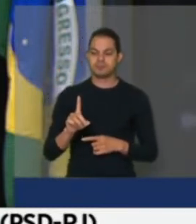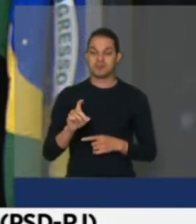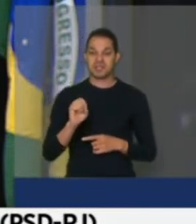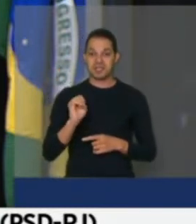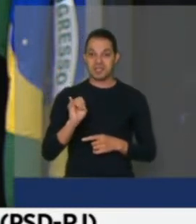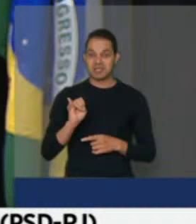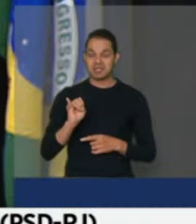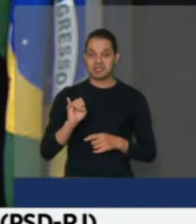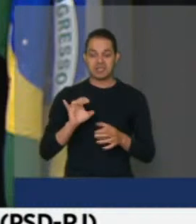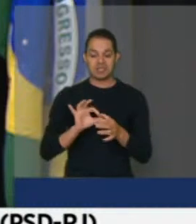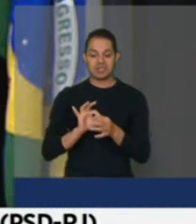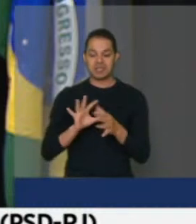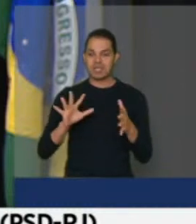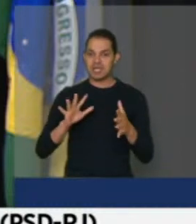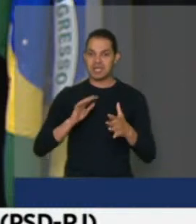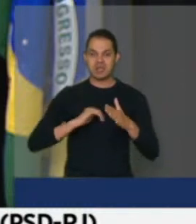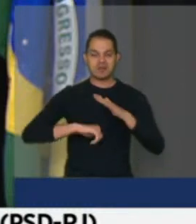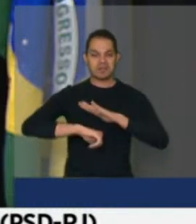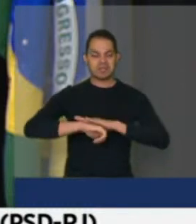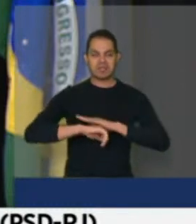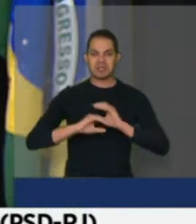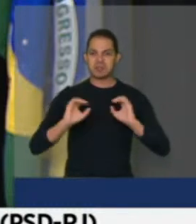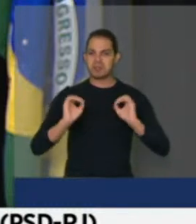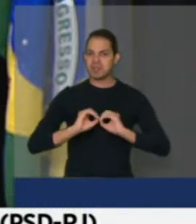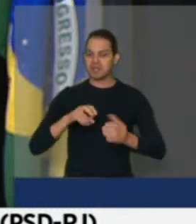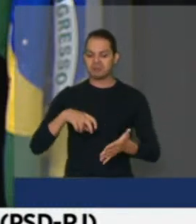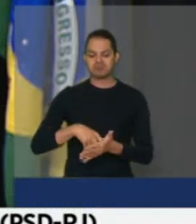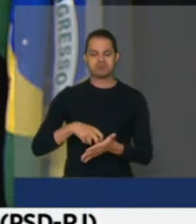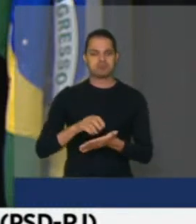absolvição criminal no tribunal do júri,